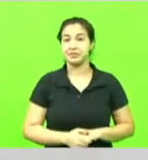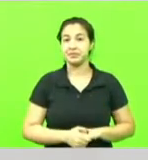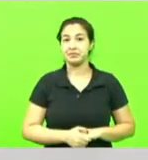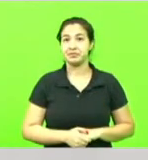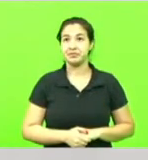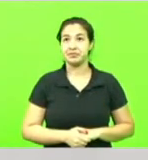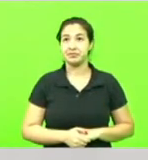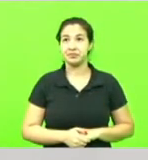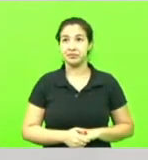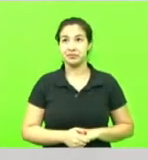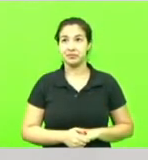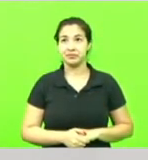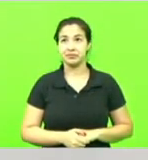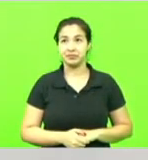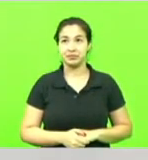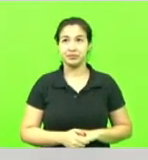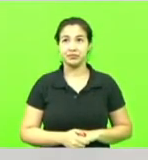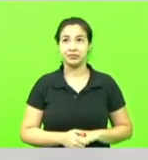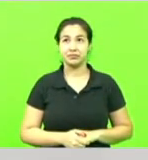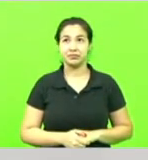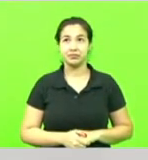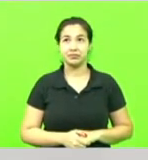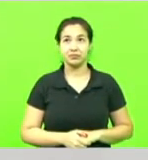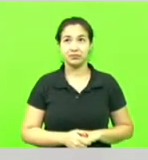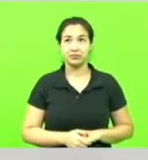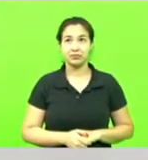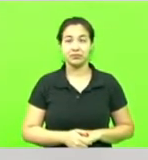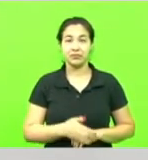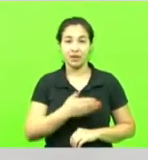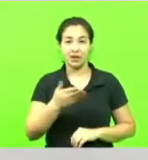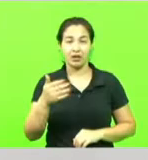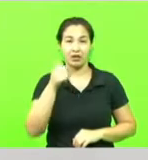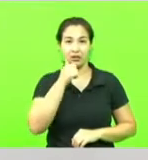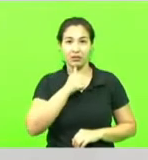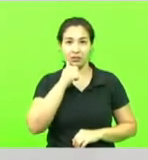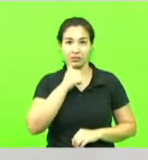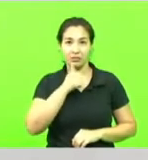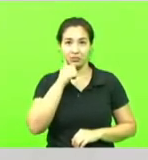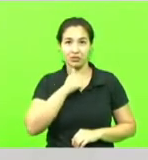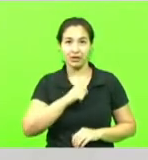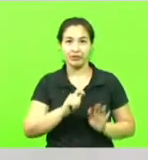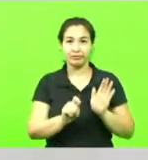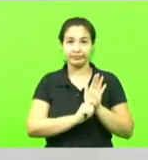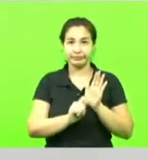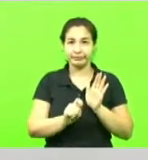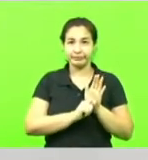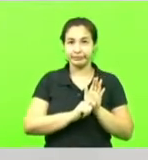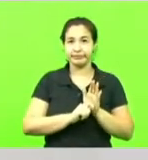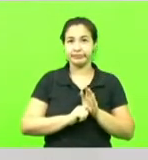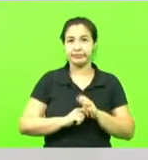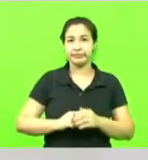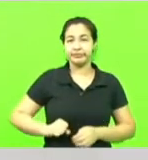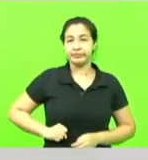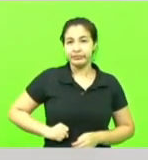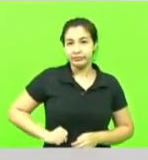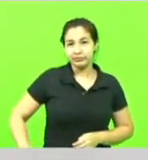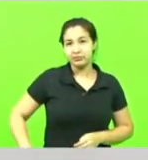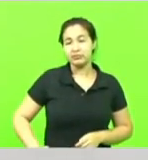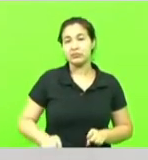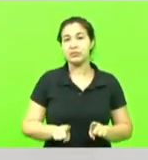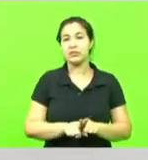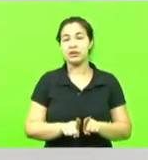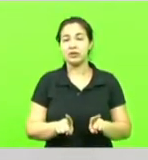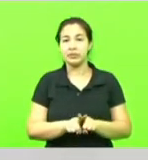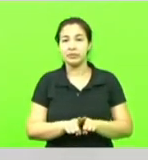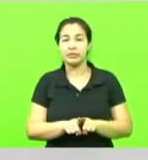Exatamente isso que eu estou falando. As peludas, maconheiras, aborteiras, abortistas, vão